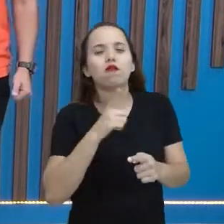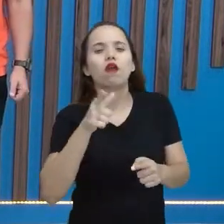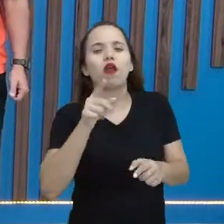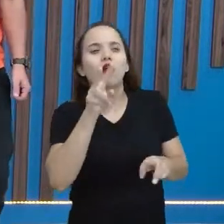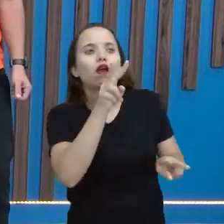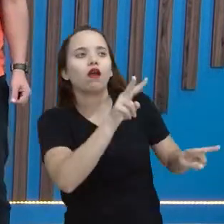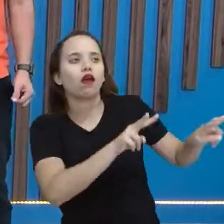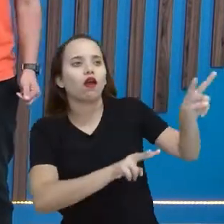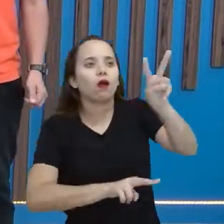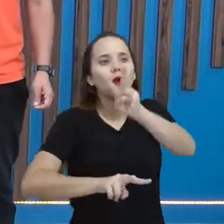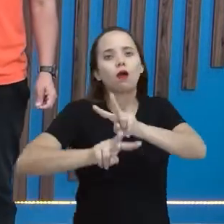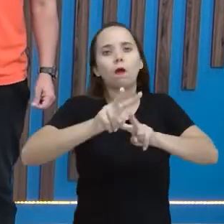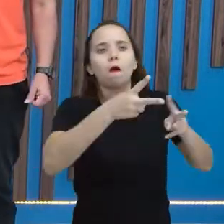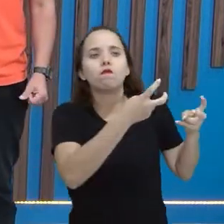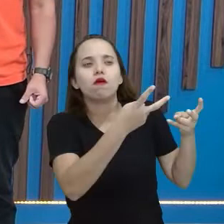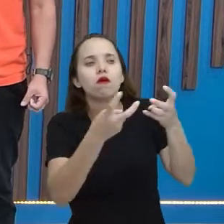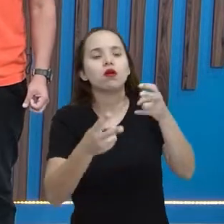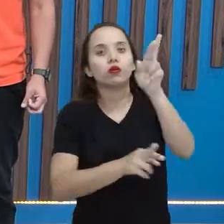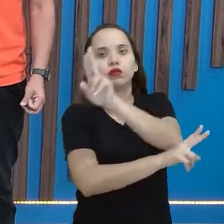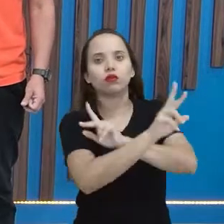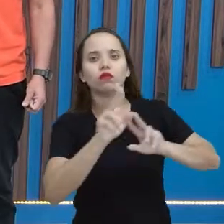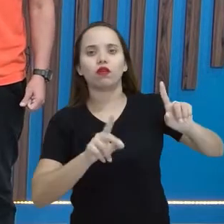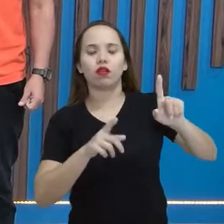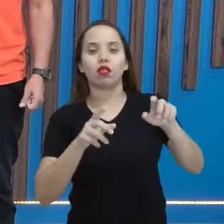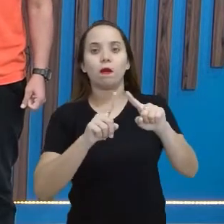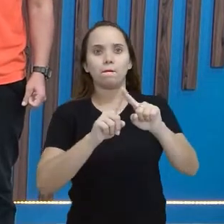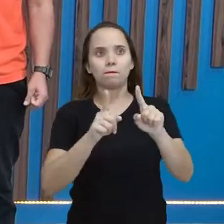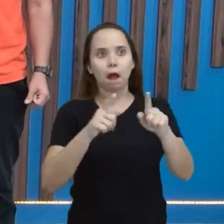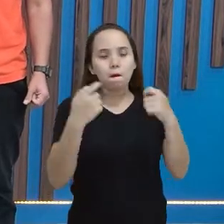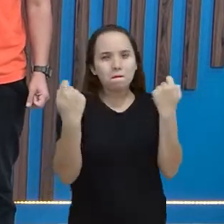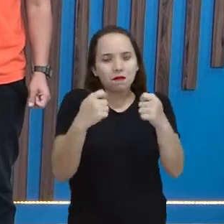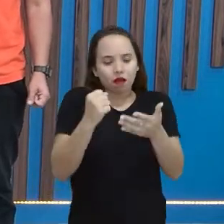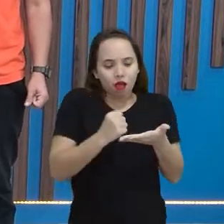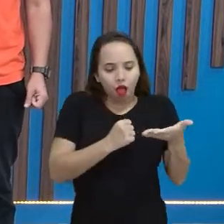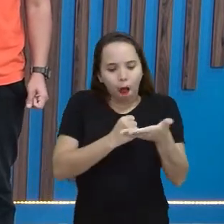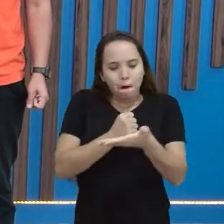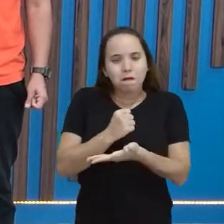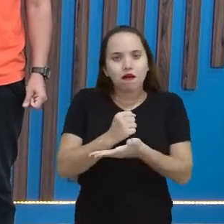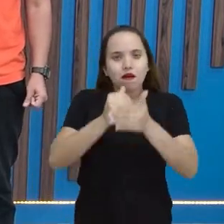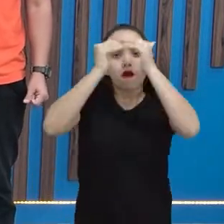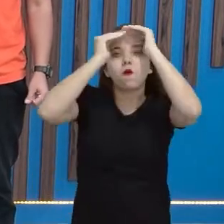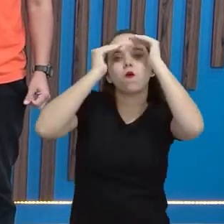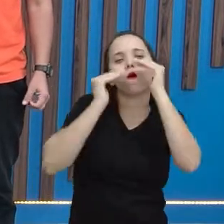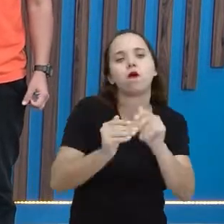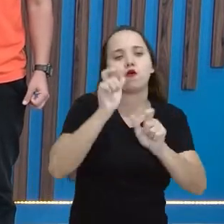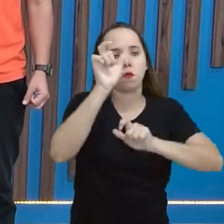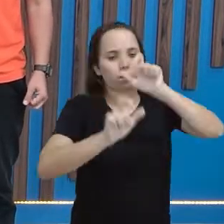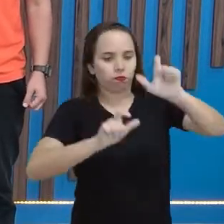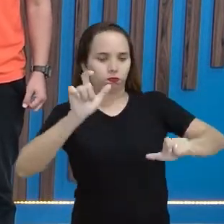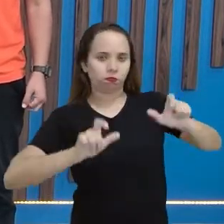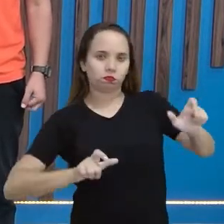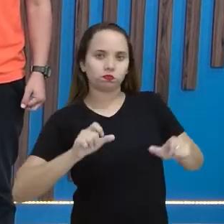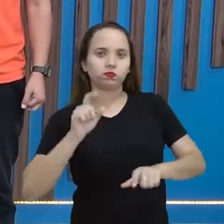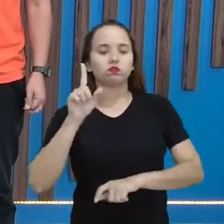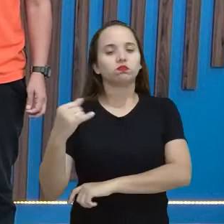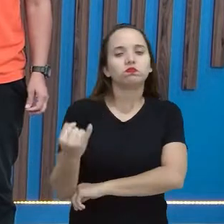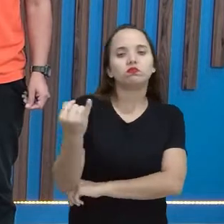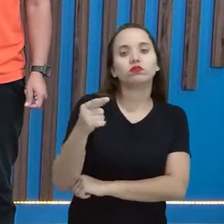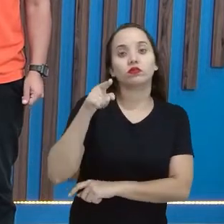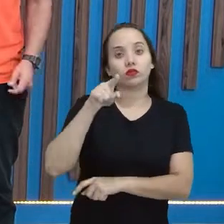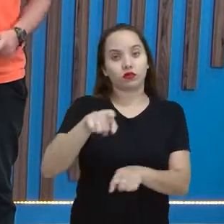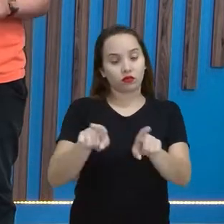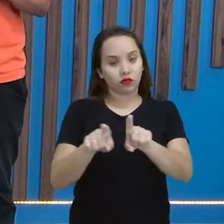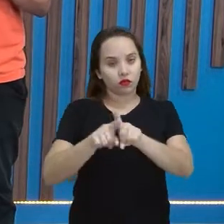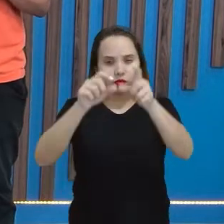a base deveria ser o respeito à pessoa humana. Importante também dizer que caso você não tenha